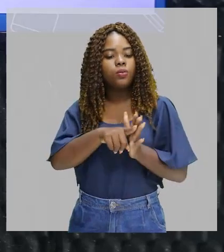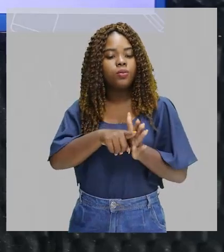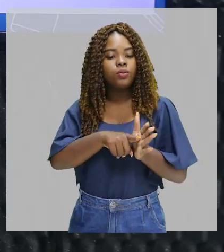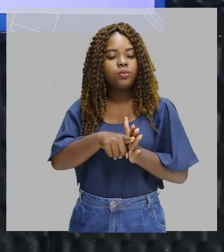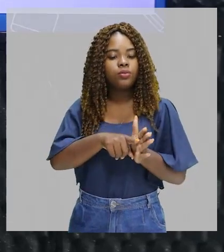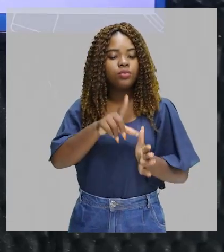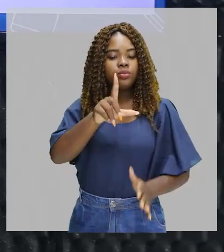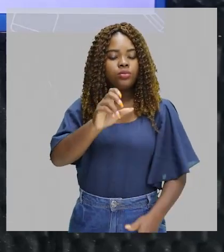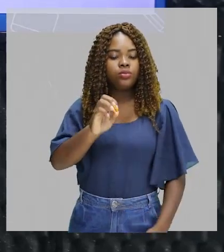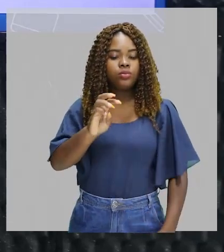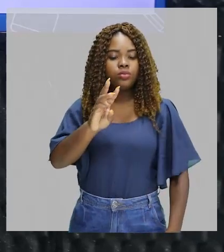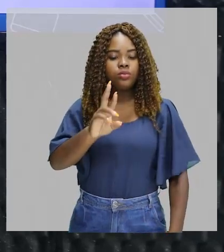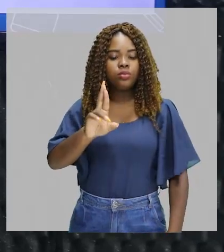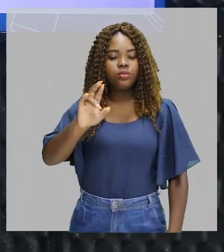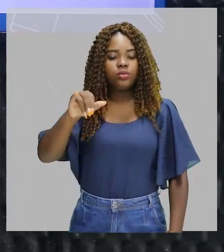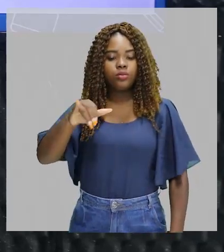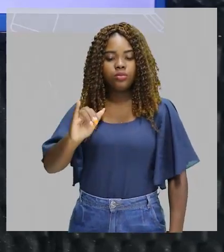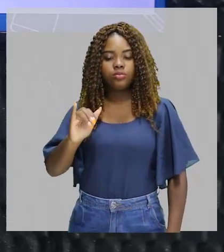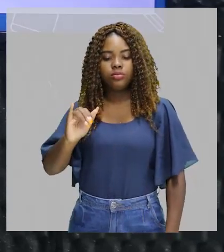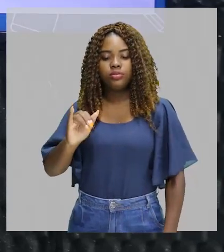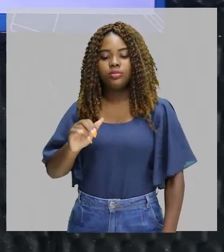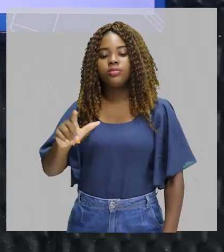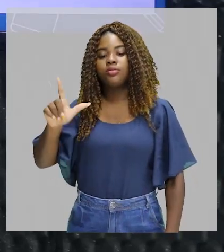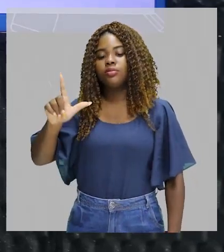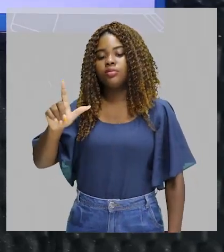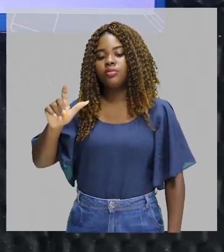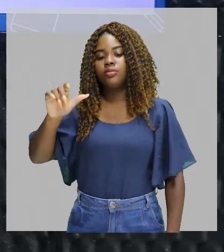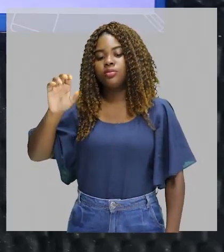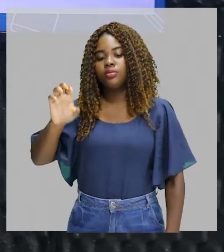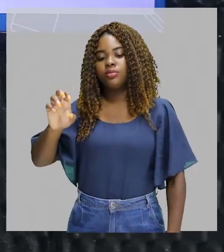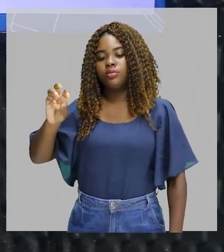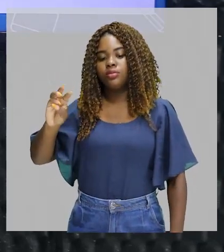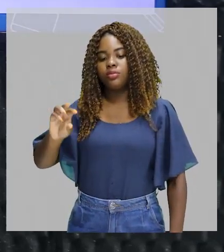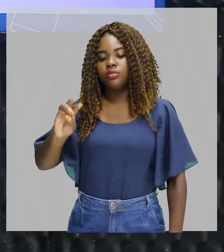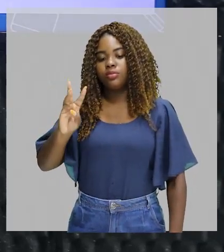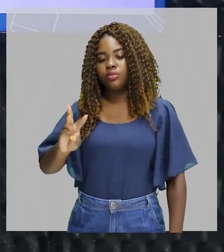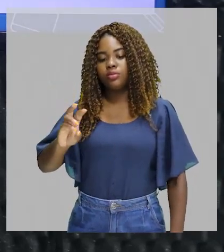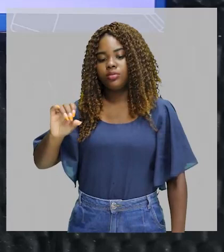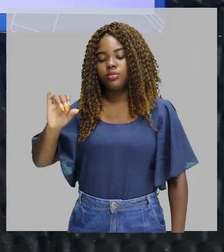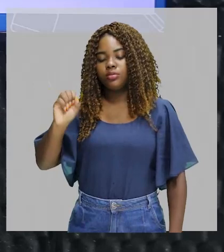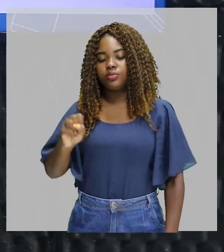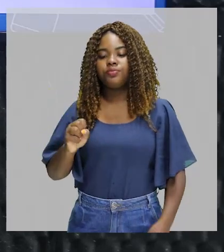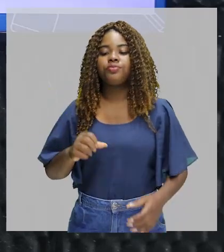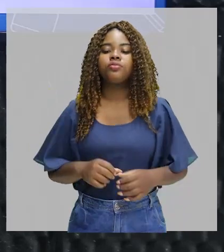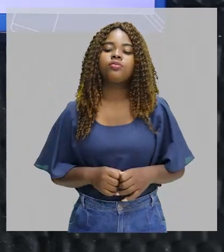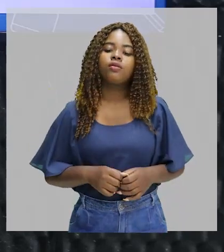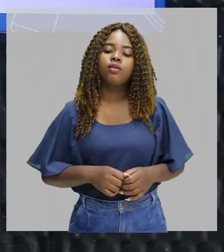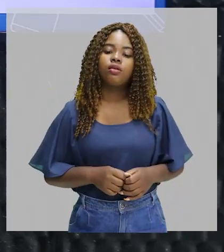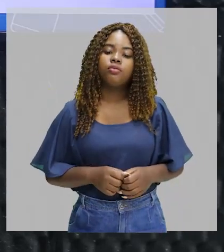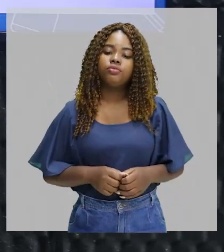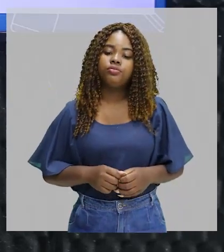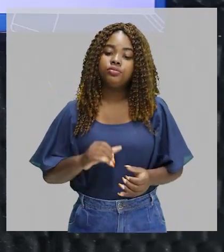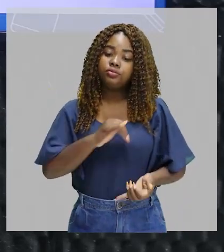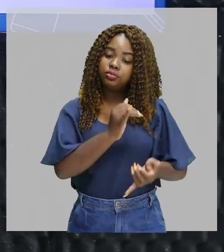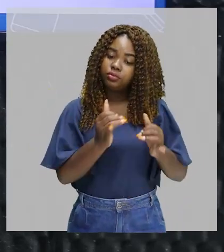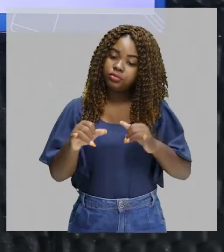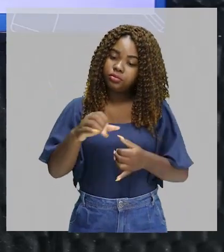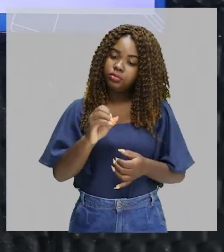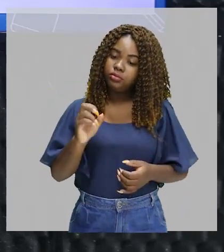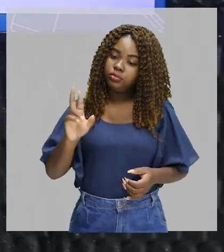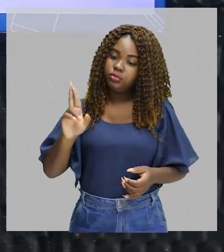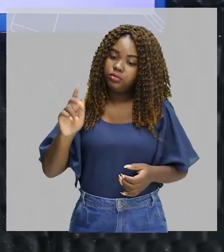Lewis, ok? Então, a química orgânica, os compostos, eles se comportam de forma um pouco